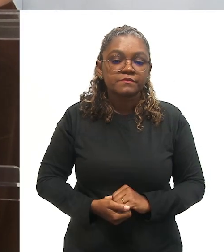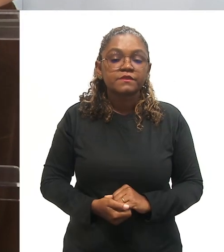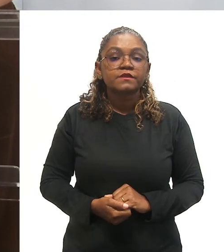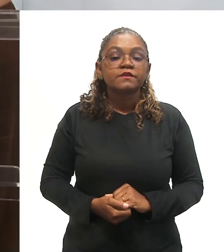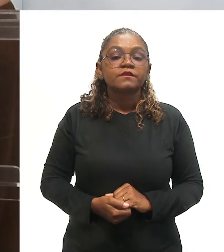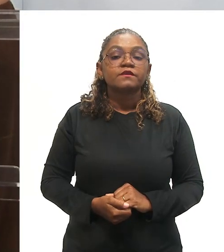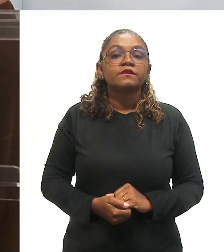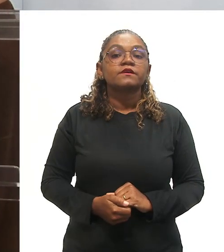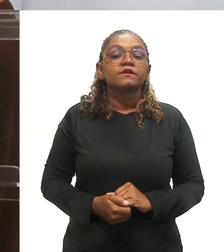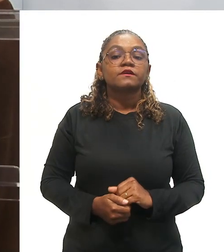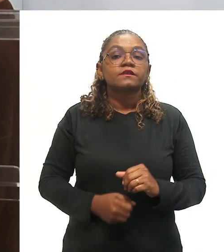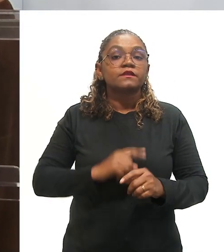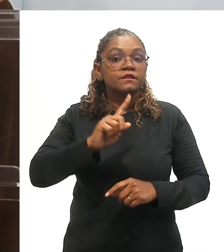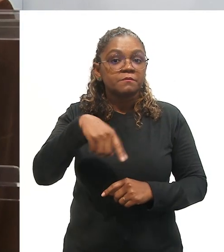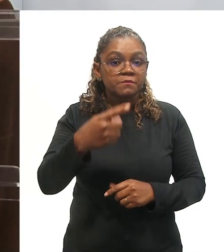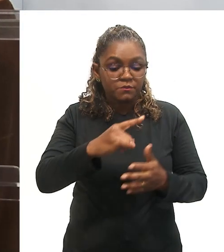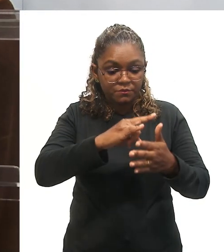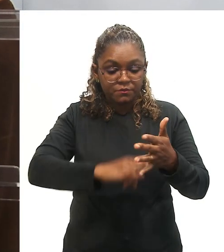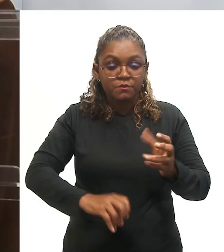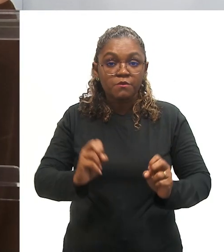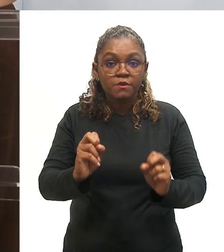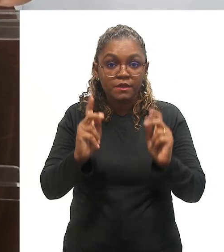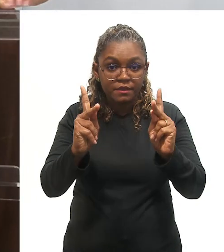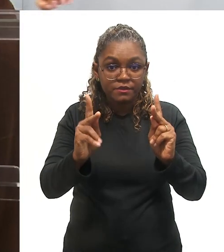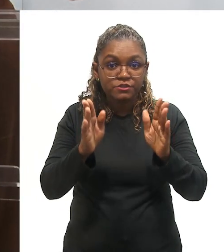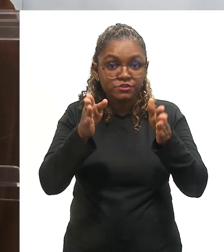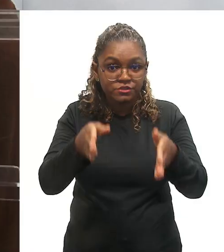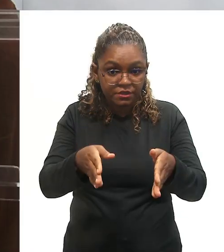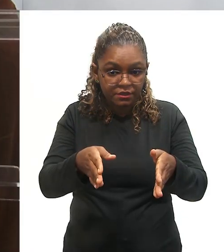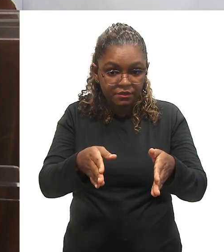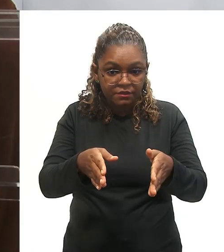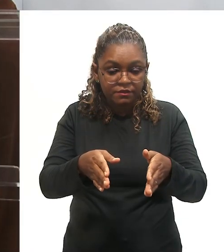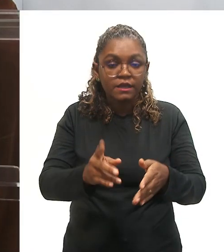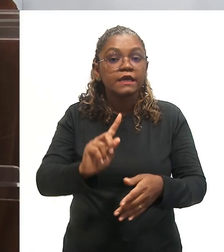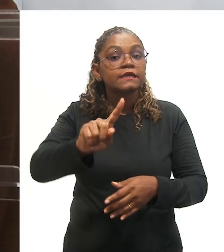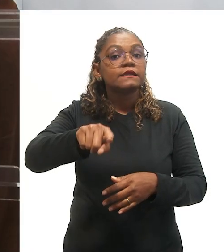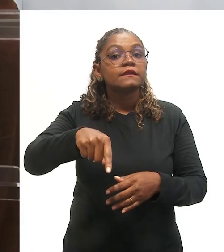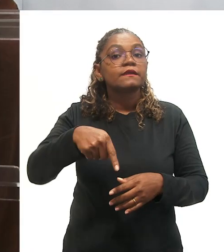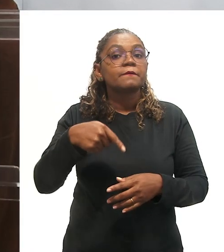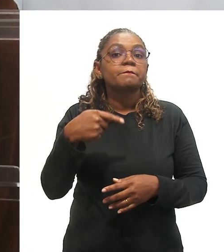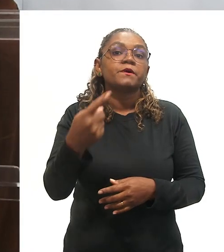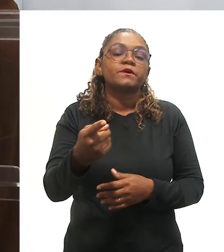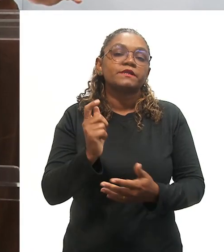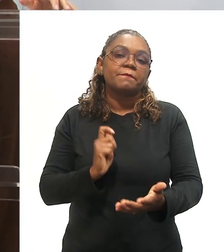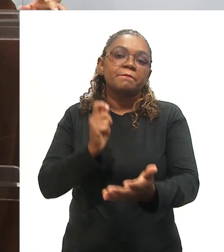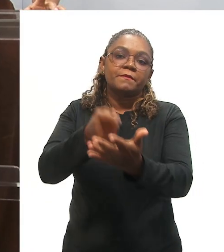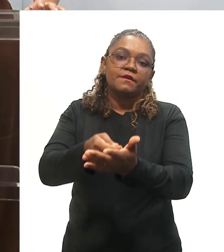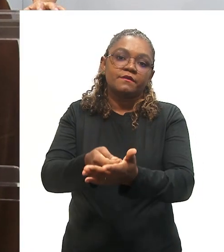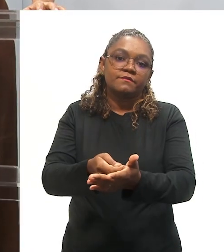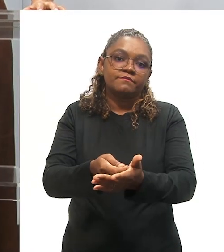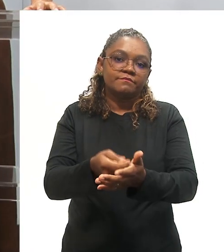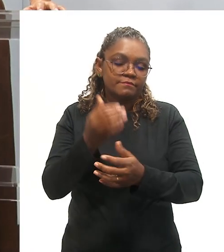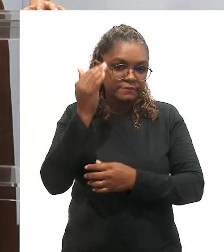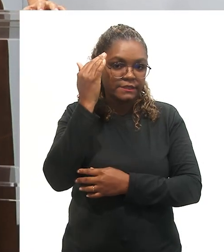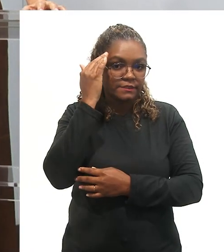Após esse documento de liquidação, só aí eu faço o pagamento.